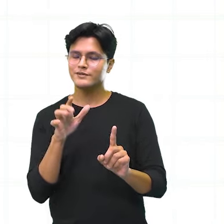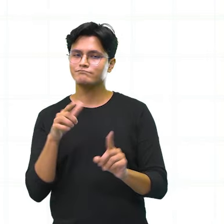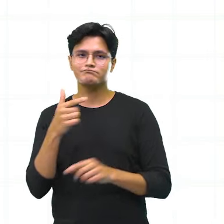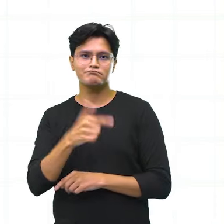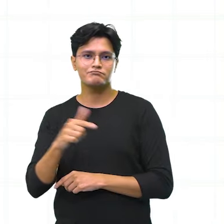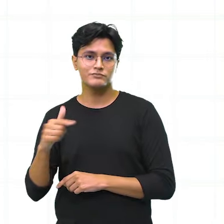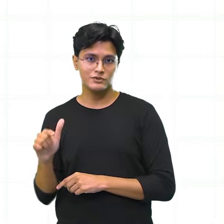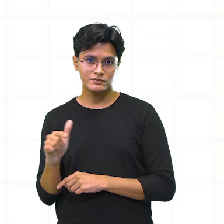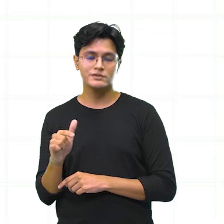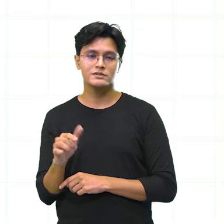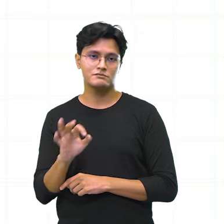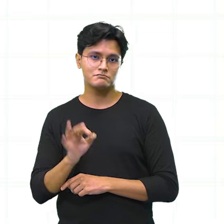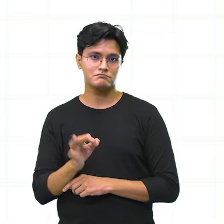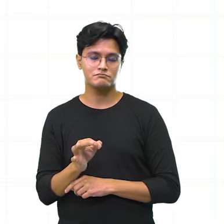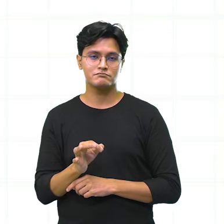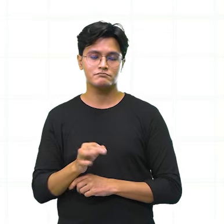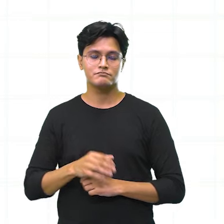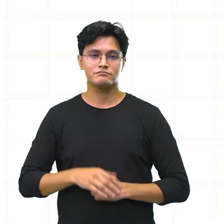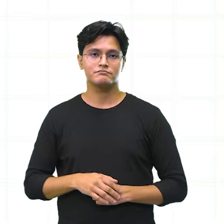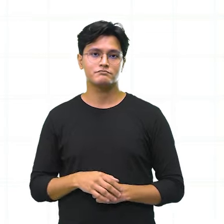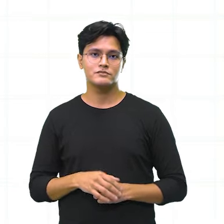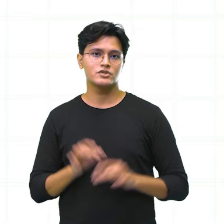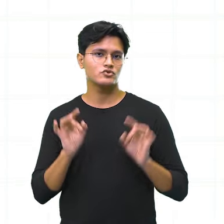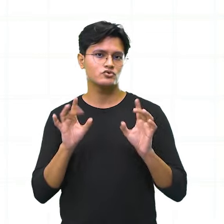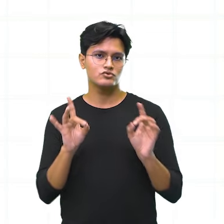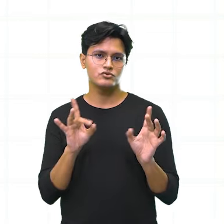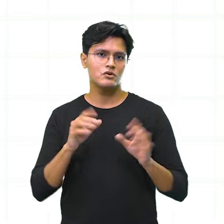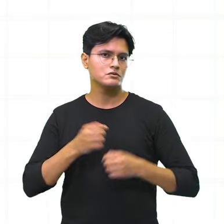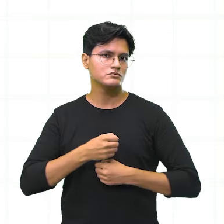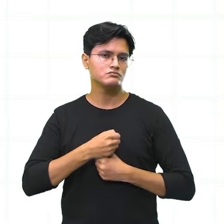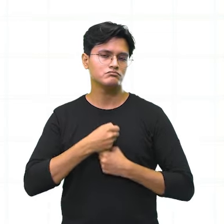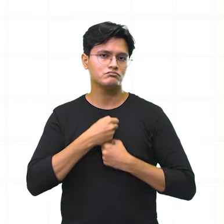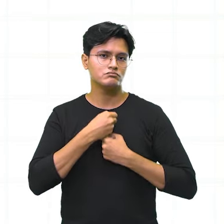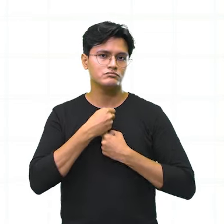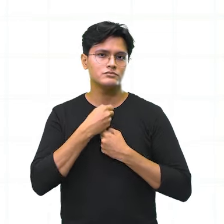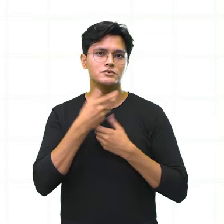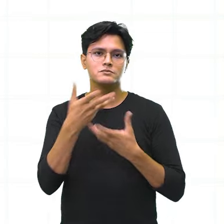ninguém ali no momento da fala. Ele apenas está dizendo,